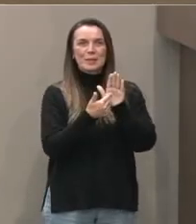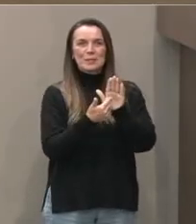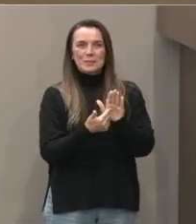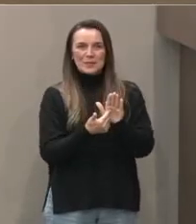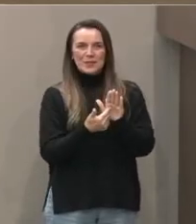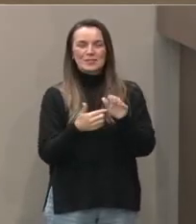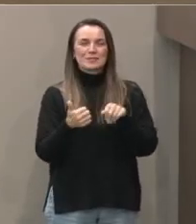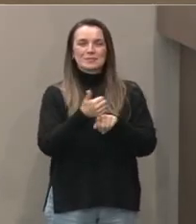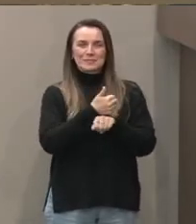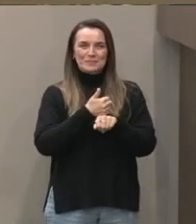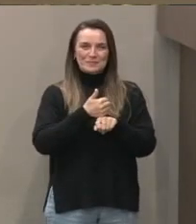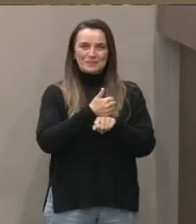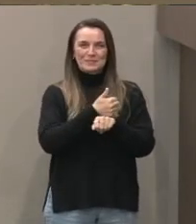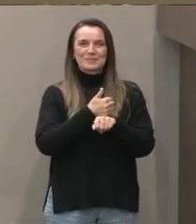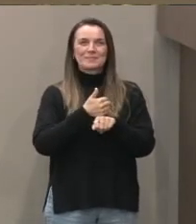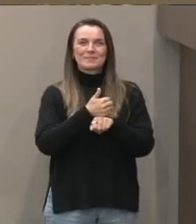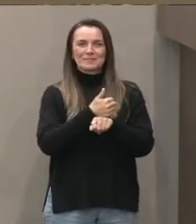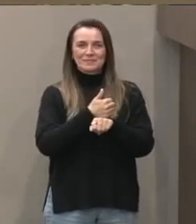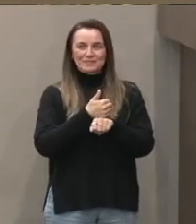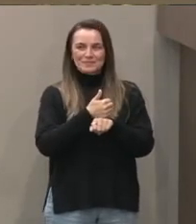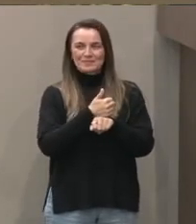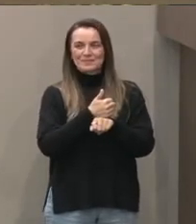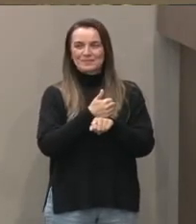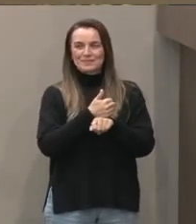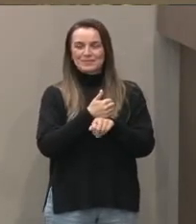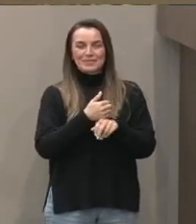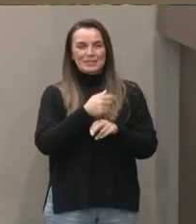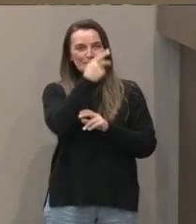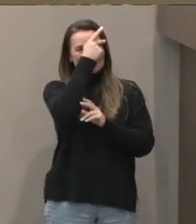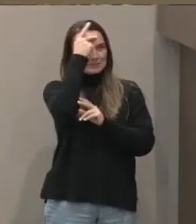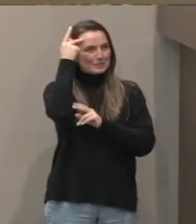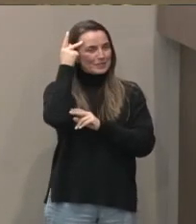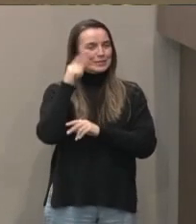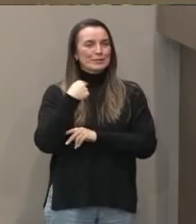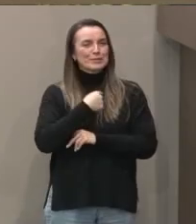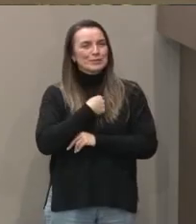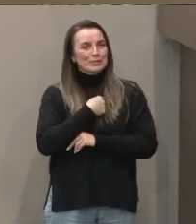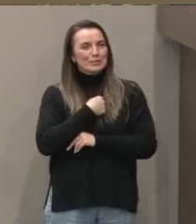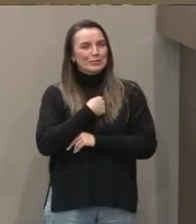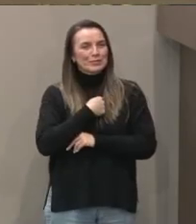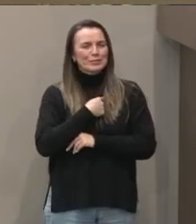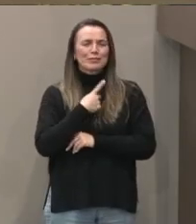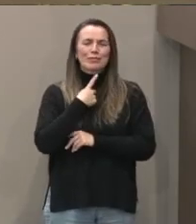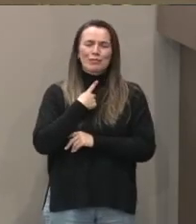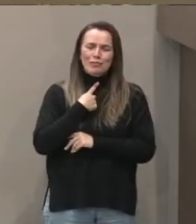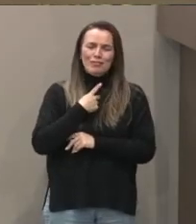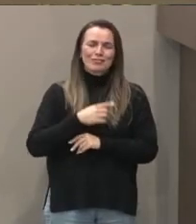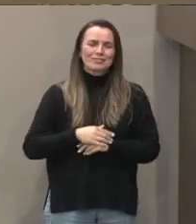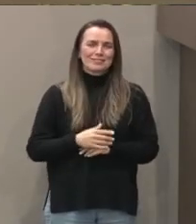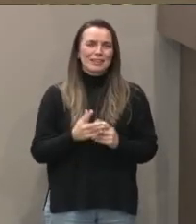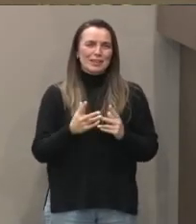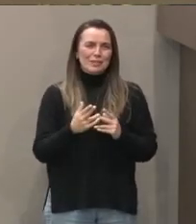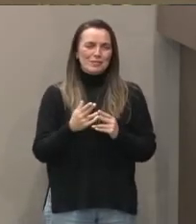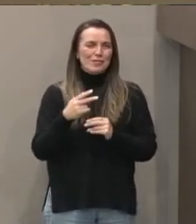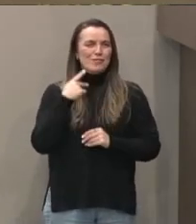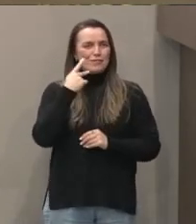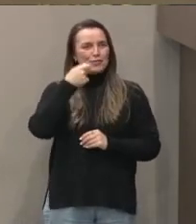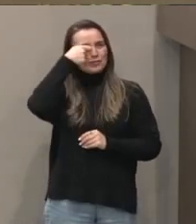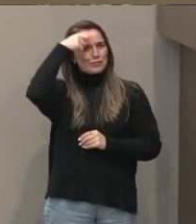esses profissionais. Essas pessoas que nós tanto queremos bem. Vereador João Pedro me deu testemunho que